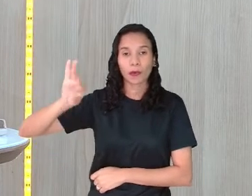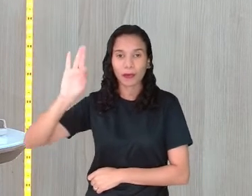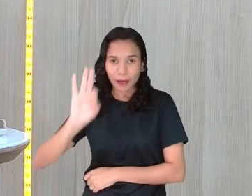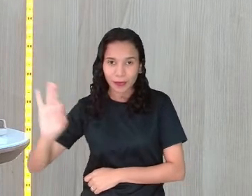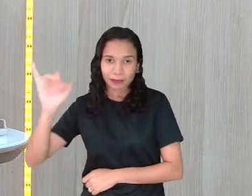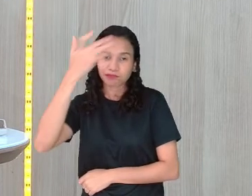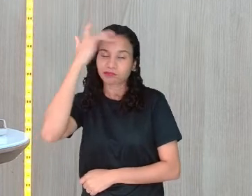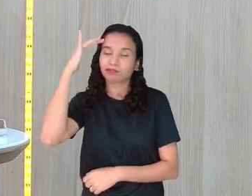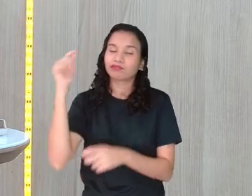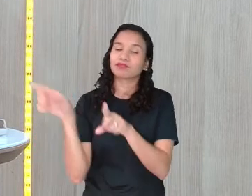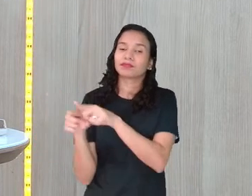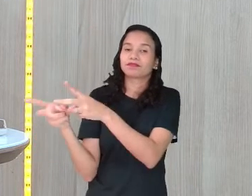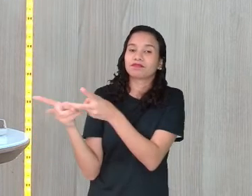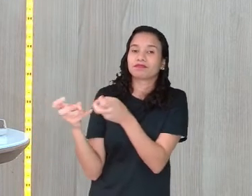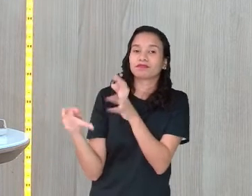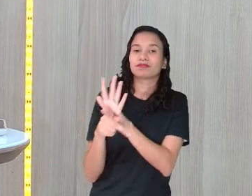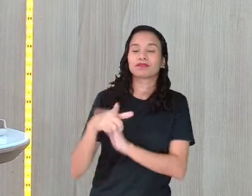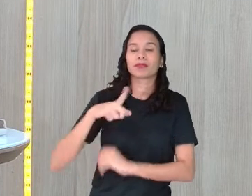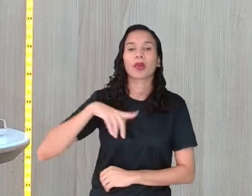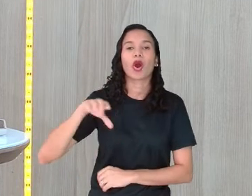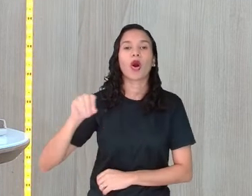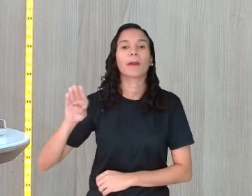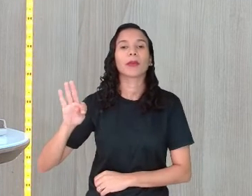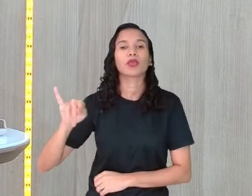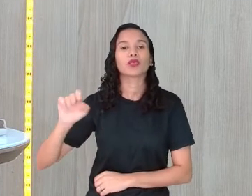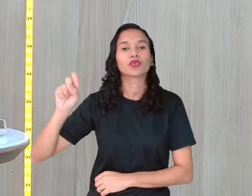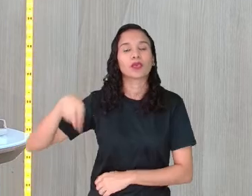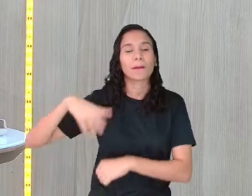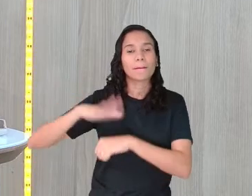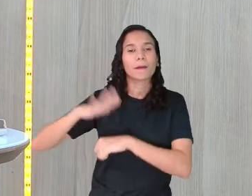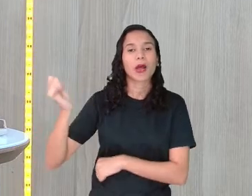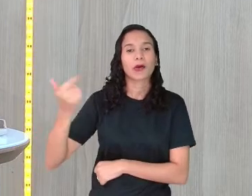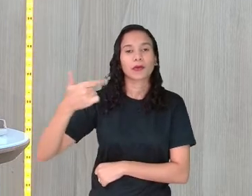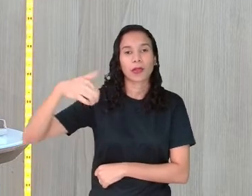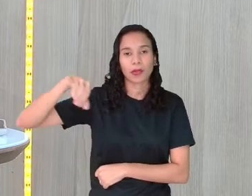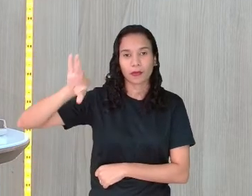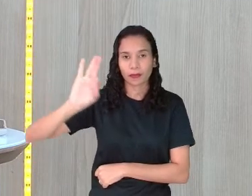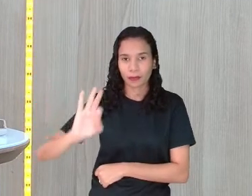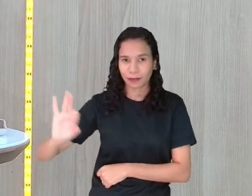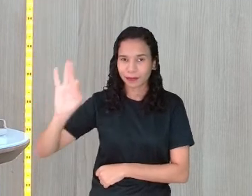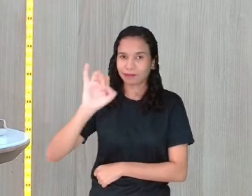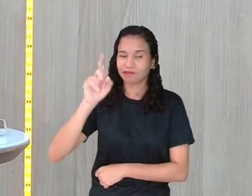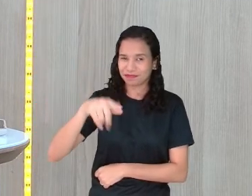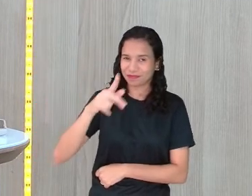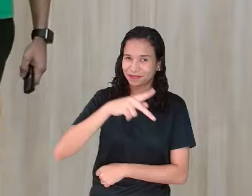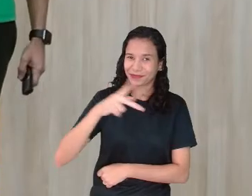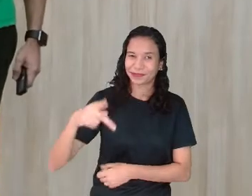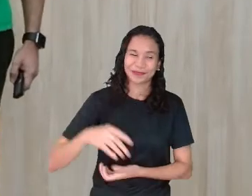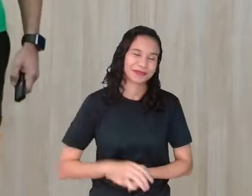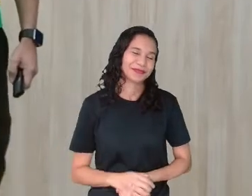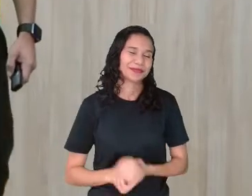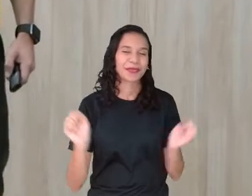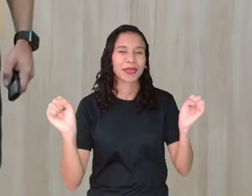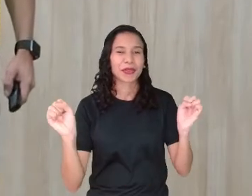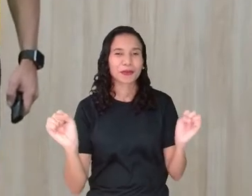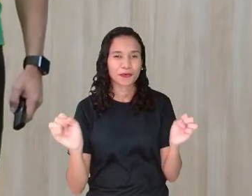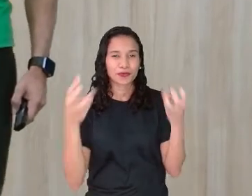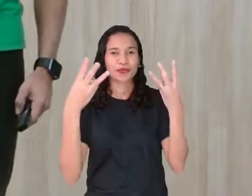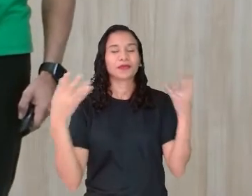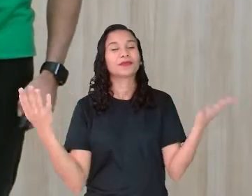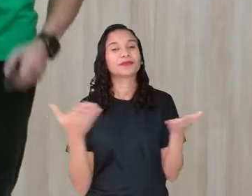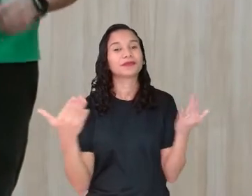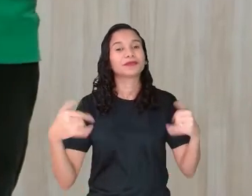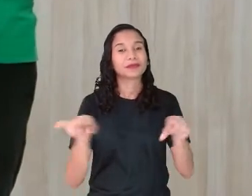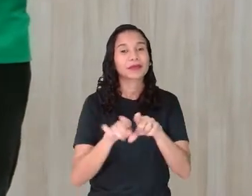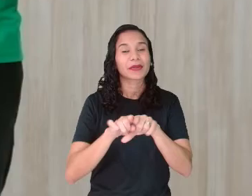descobriu que o triângulo ele é obtuso, né? Tem um ângulo maior do que 90 graus. Não é isso aí, Pedro? Show de bola, Ricardo. E agora